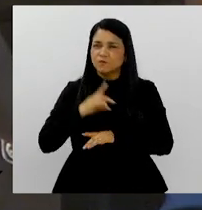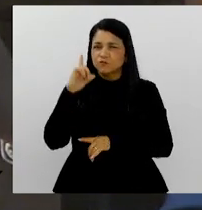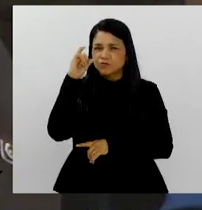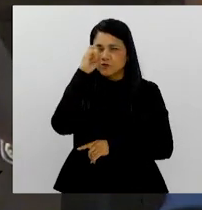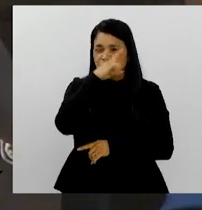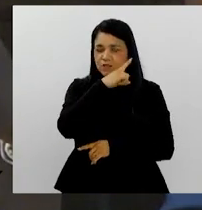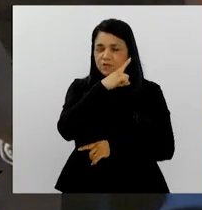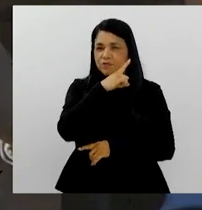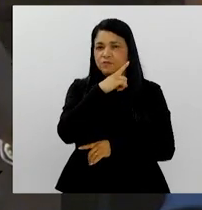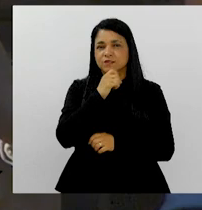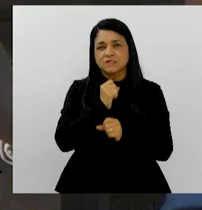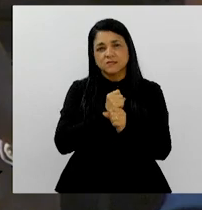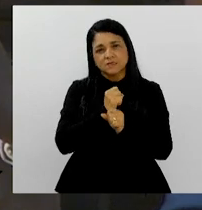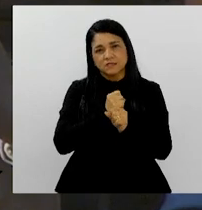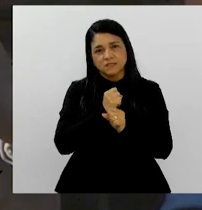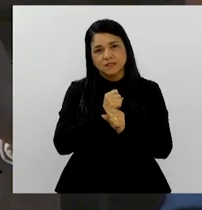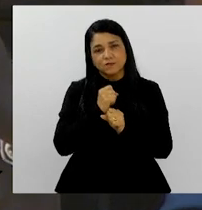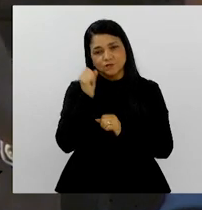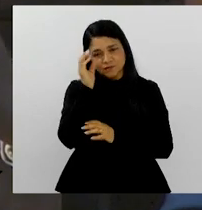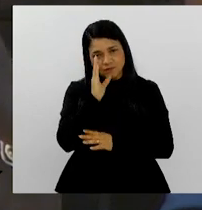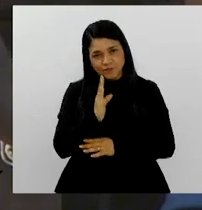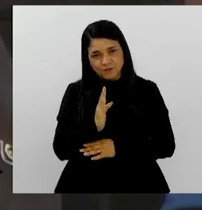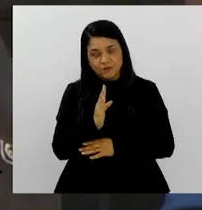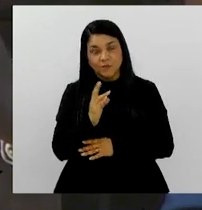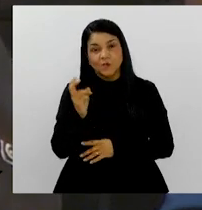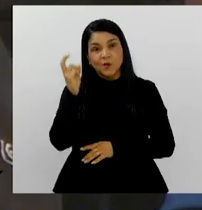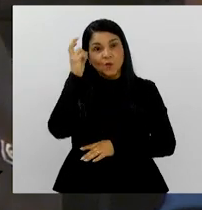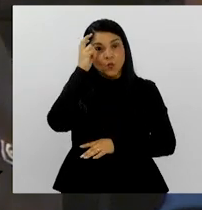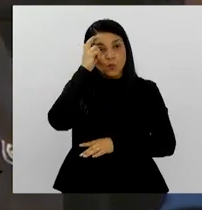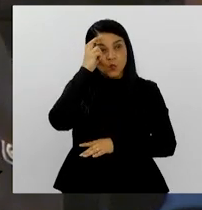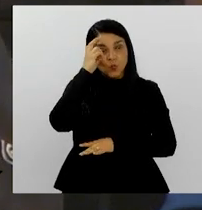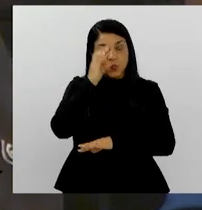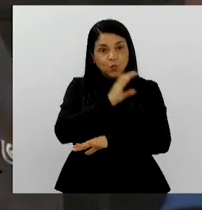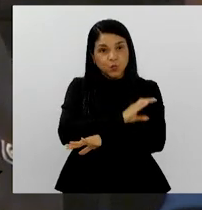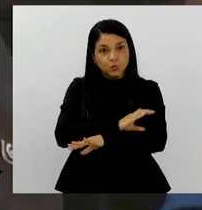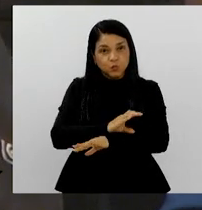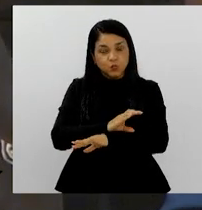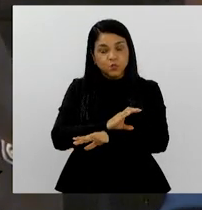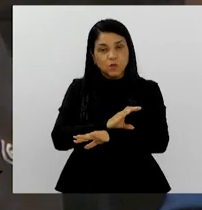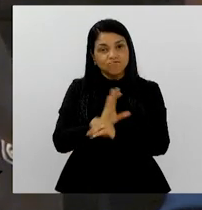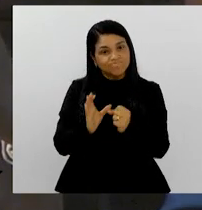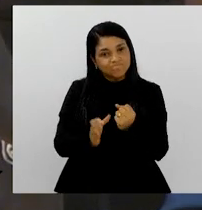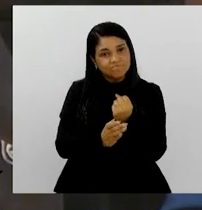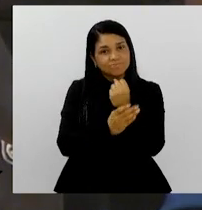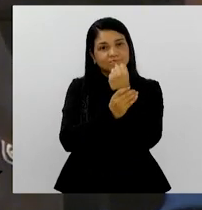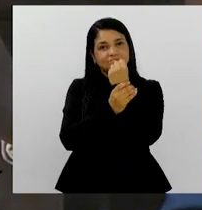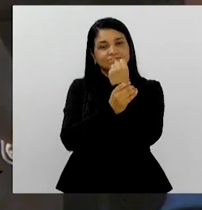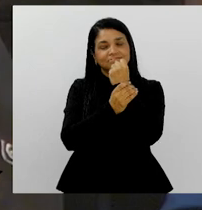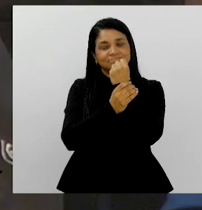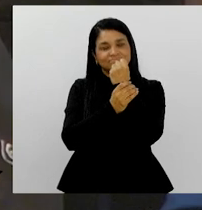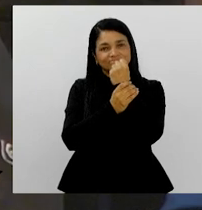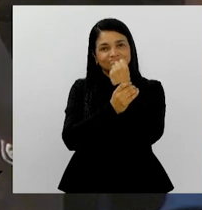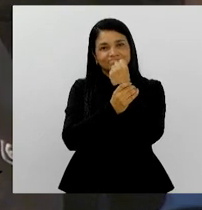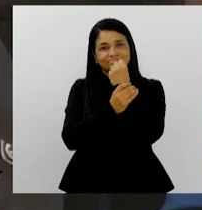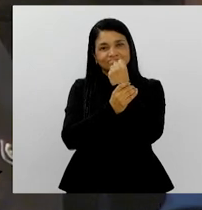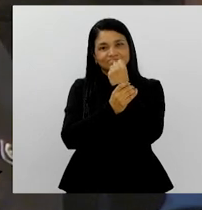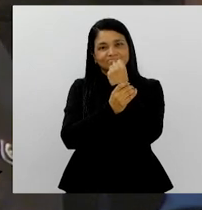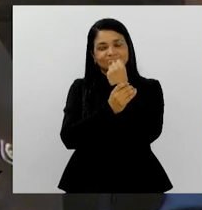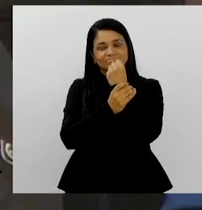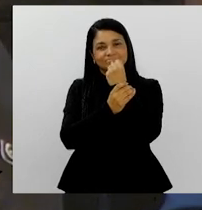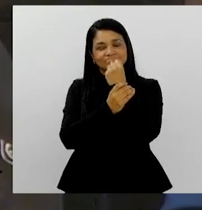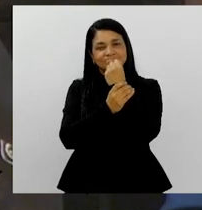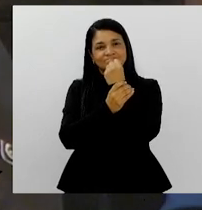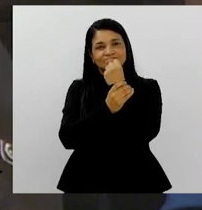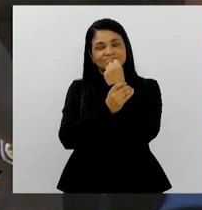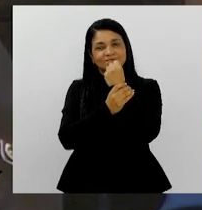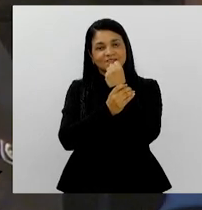últimos anos no Brasil, e a cultura é que segura a nossa bandeira, a cultura é que carrega a nossa